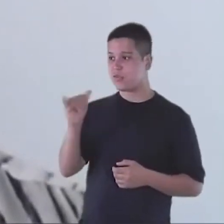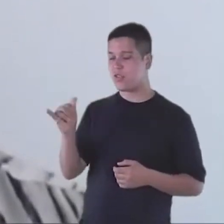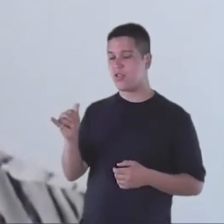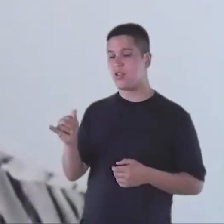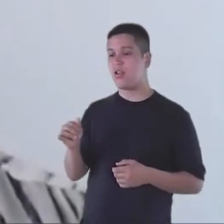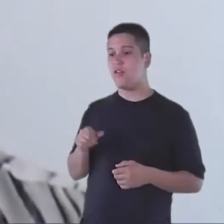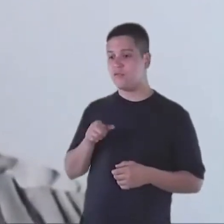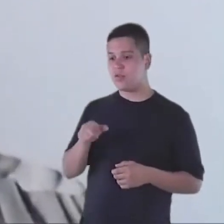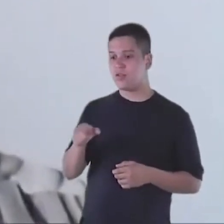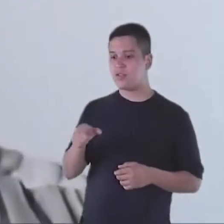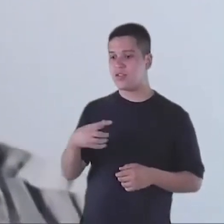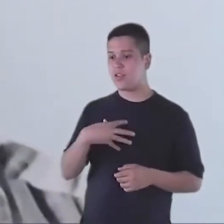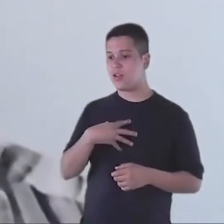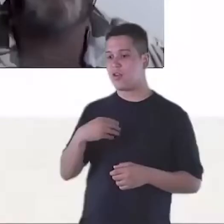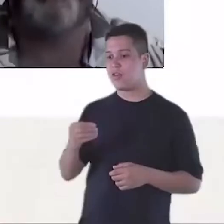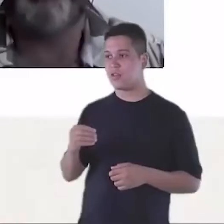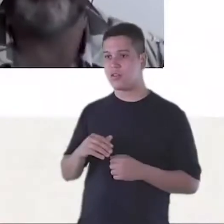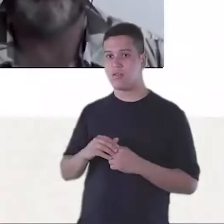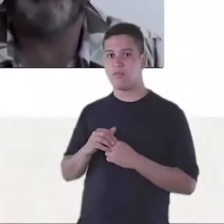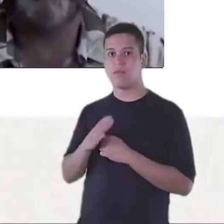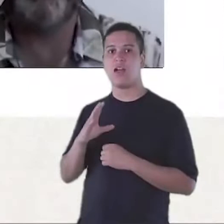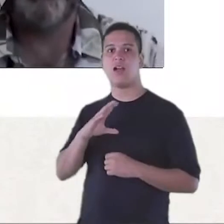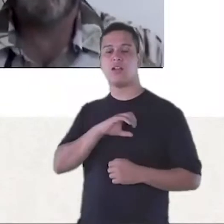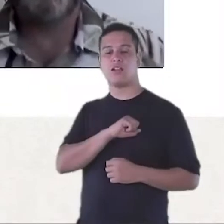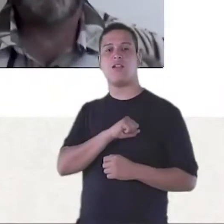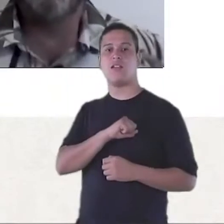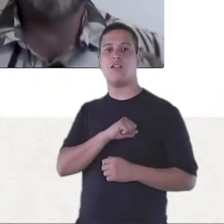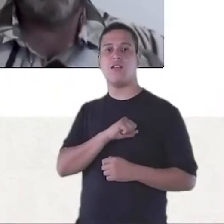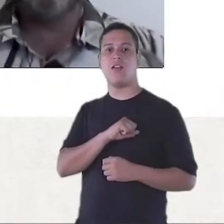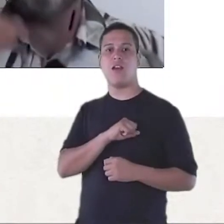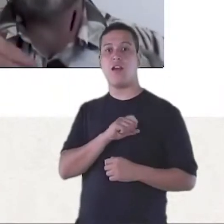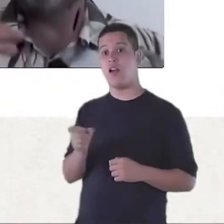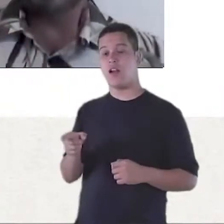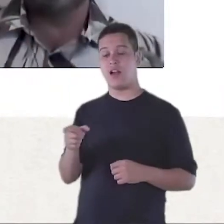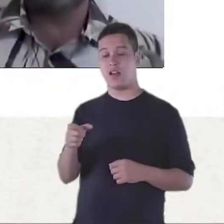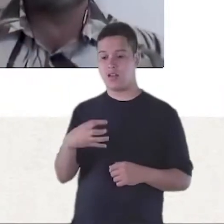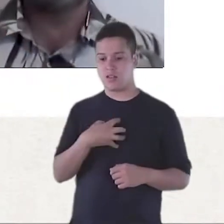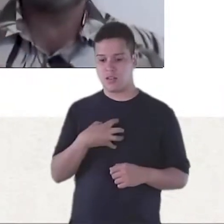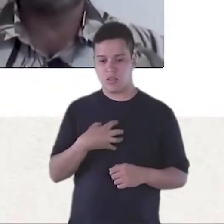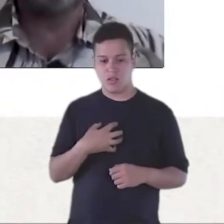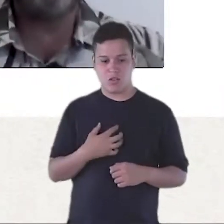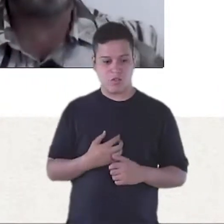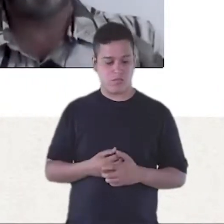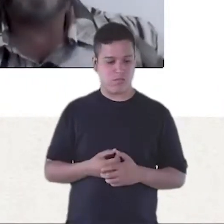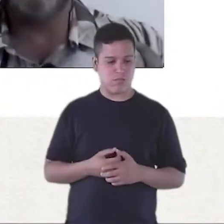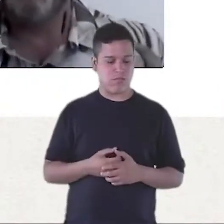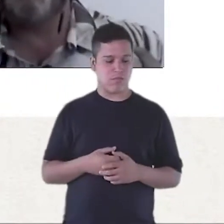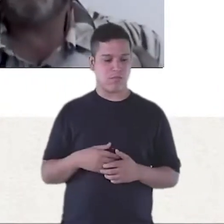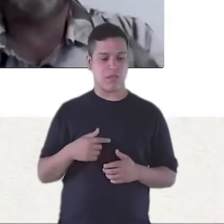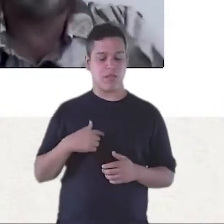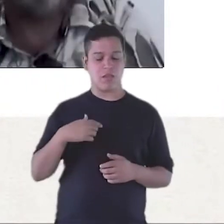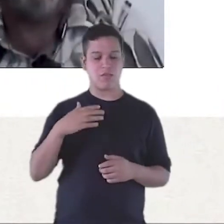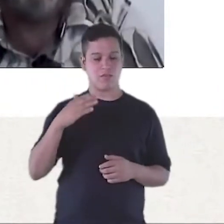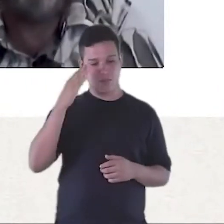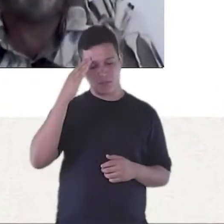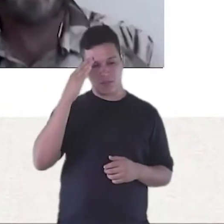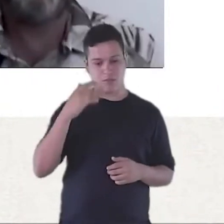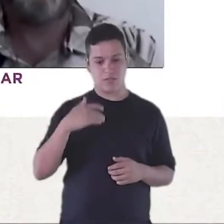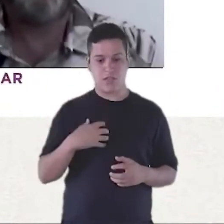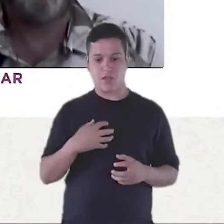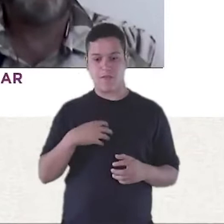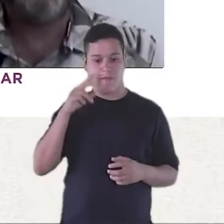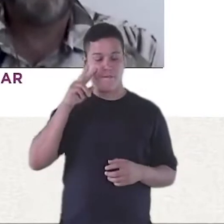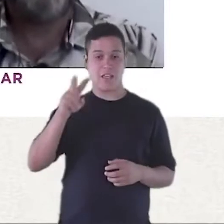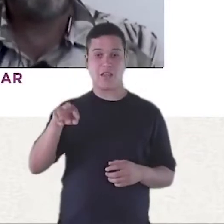amo. E me encheu de confiança. Eu olhava meus irmãos com soberba, com arrogância, Eram quantos,